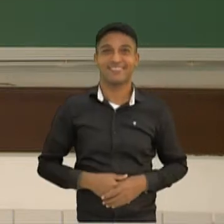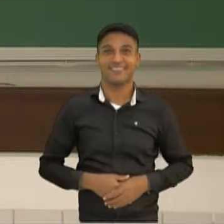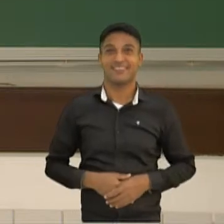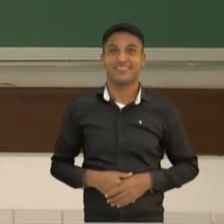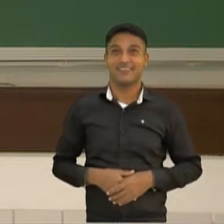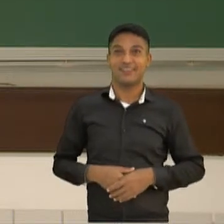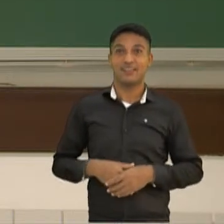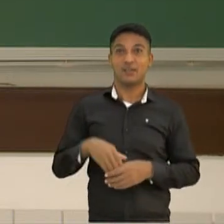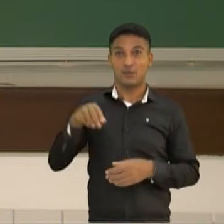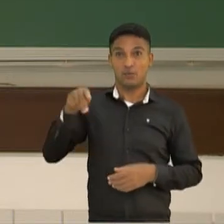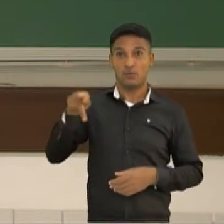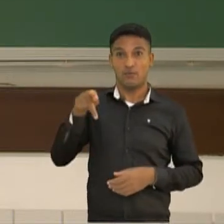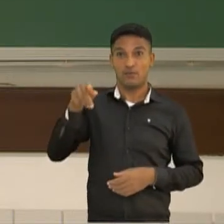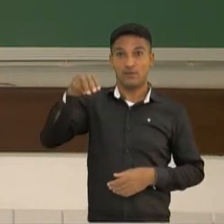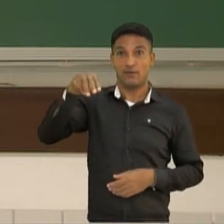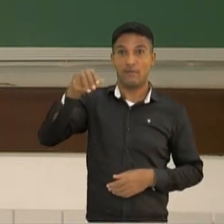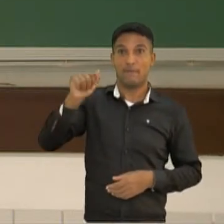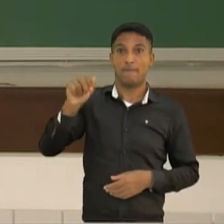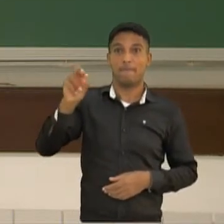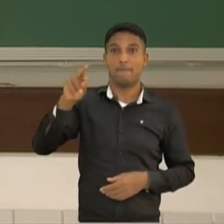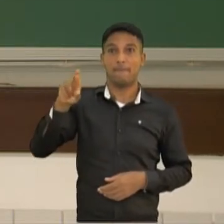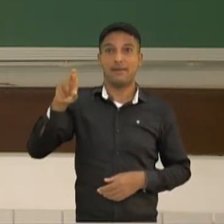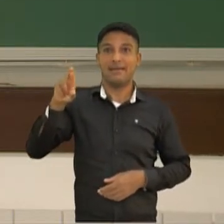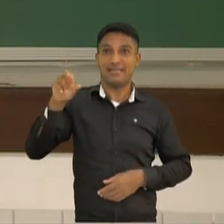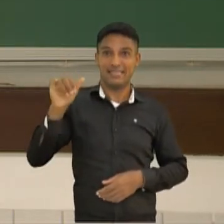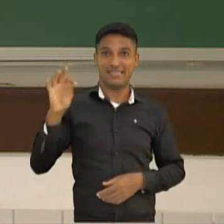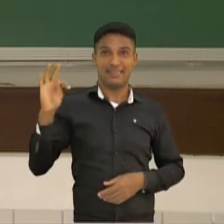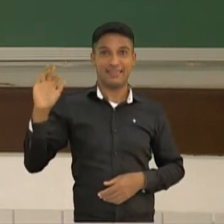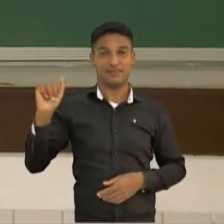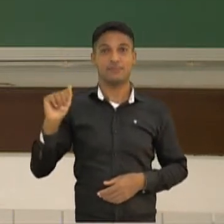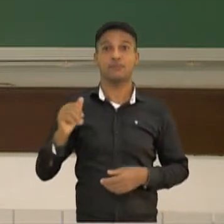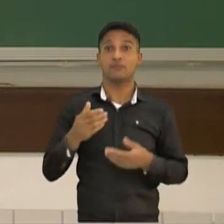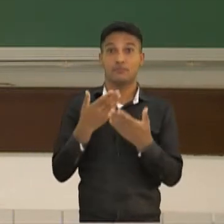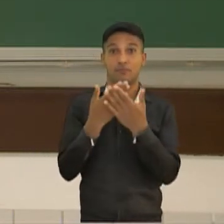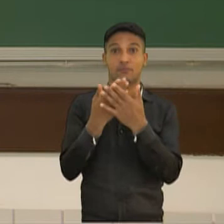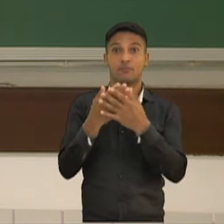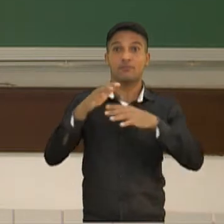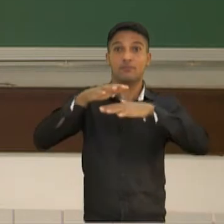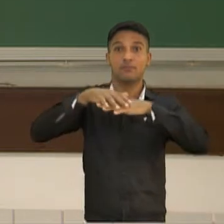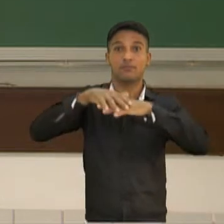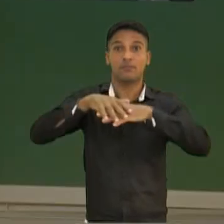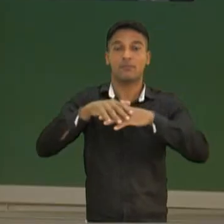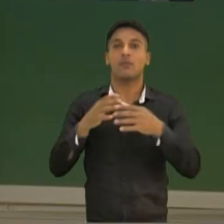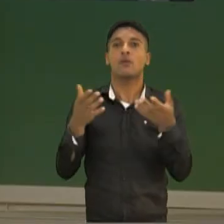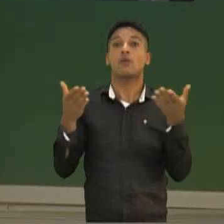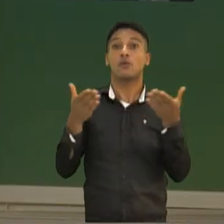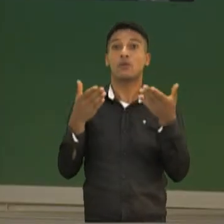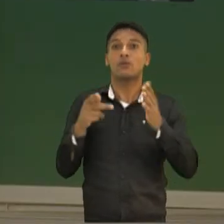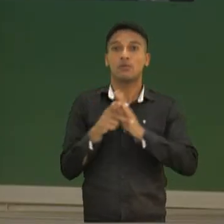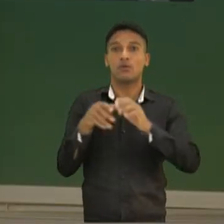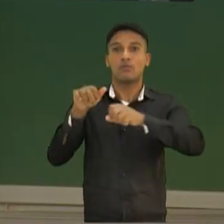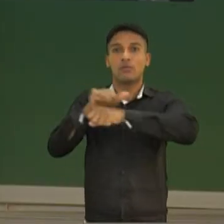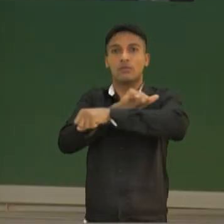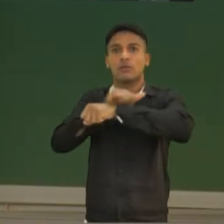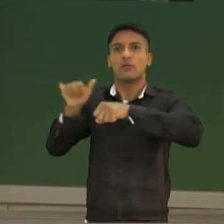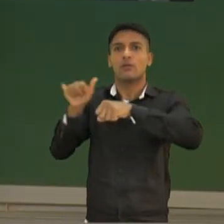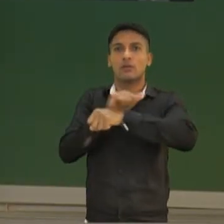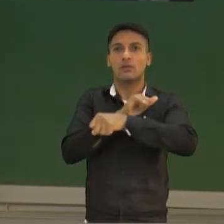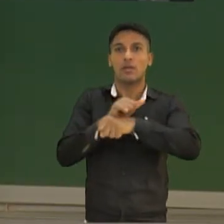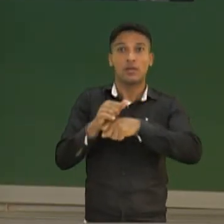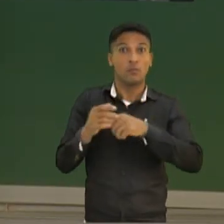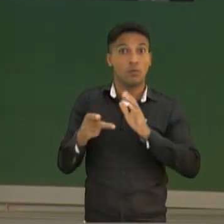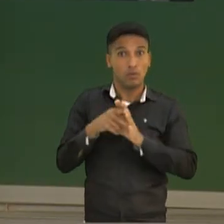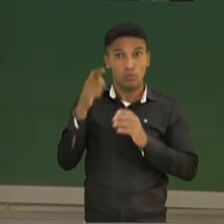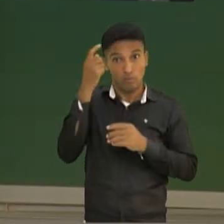Vamos para uma aula de matemática bem divertida. Olha lá, hoje a gente vai trabalhar estratégias de cálculo mental